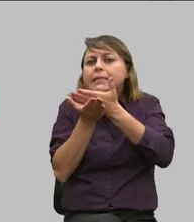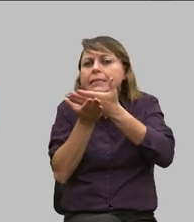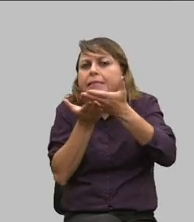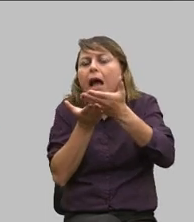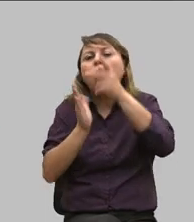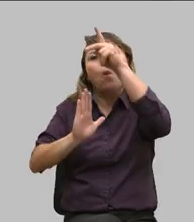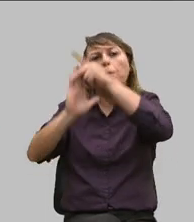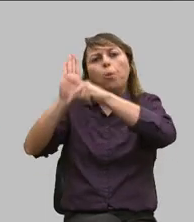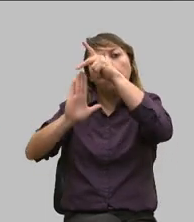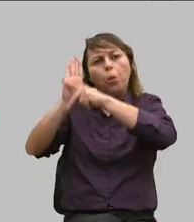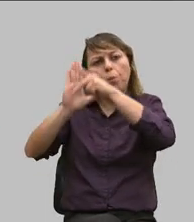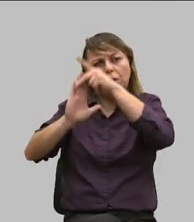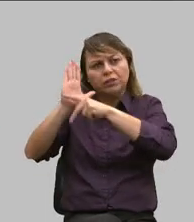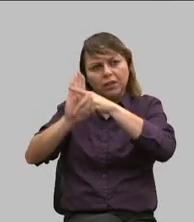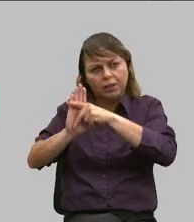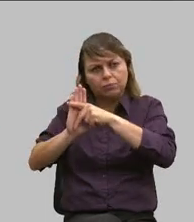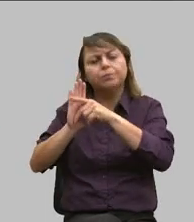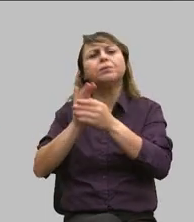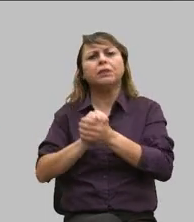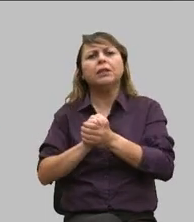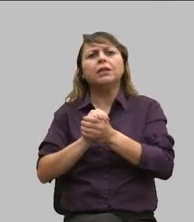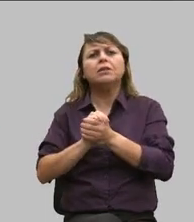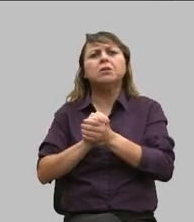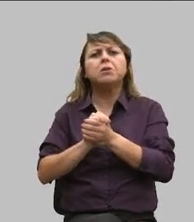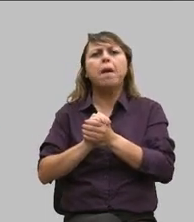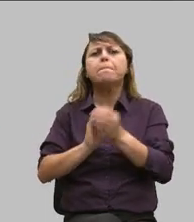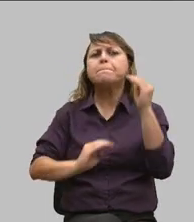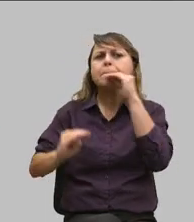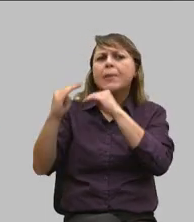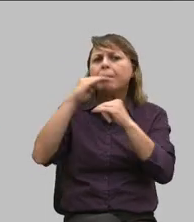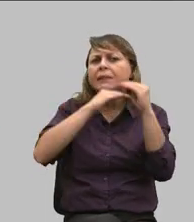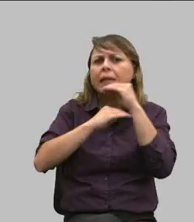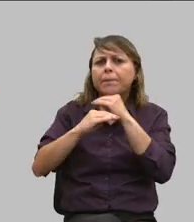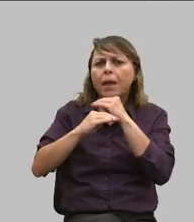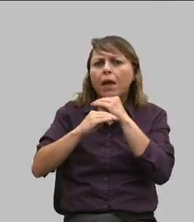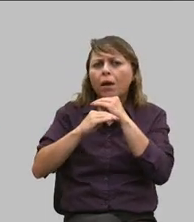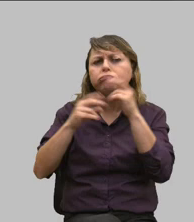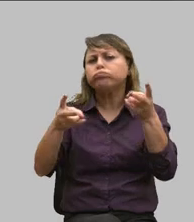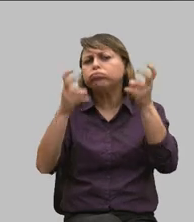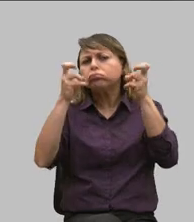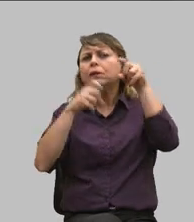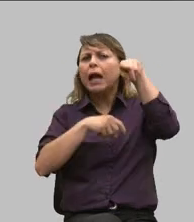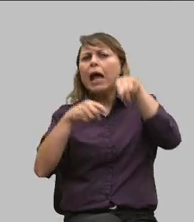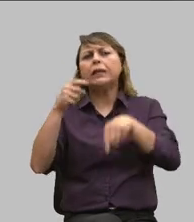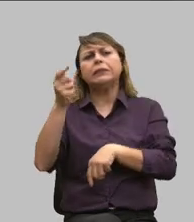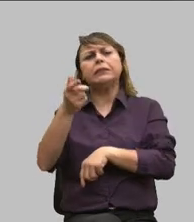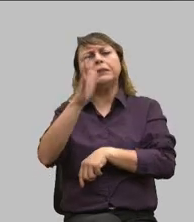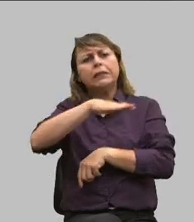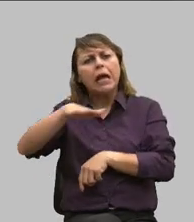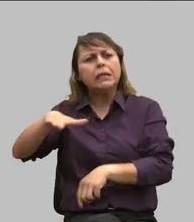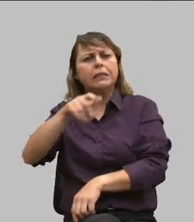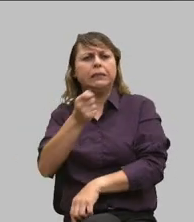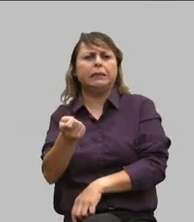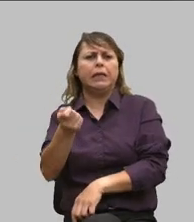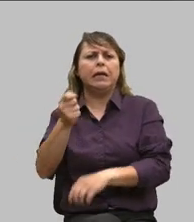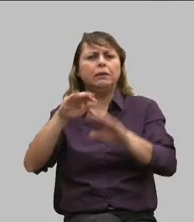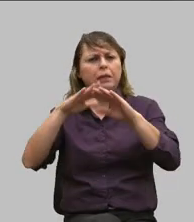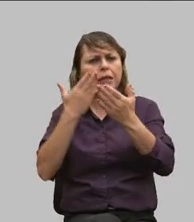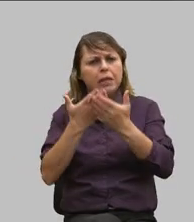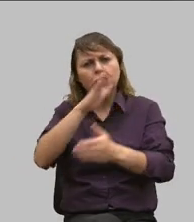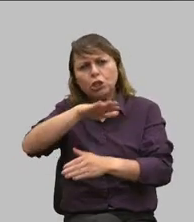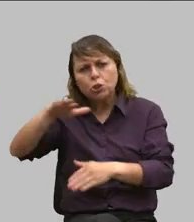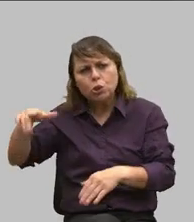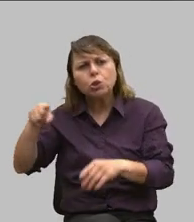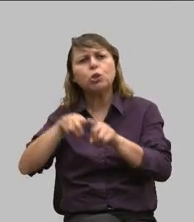projeto a gente tava a gente se deparou né com a identificação crianças nas escolas que tavam tendo necessidade de uso de